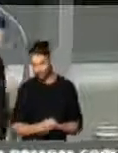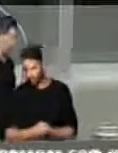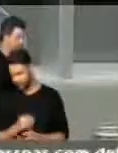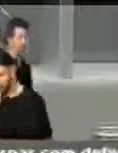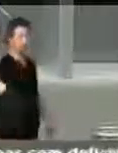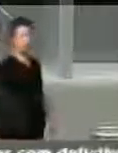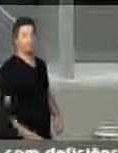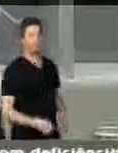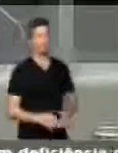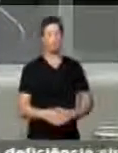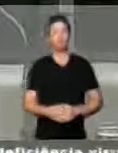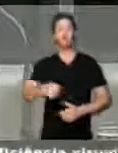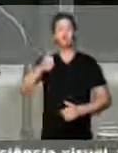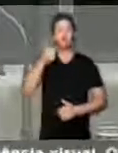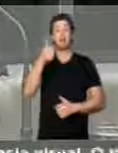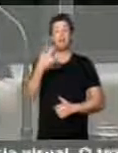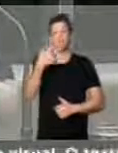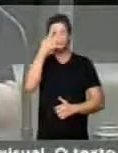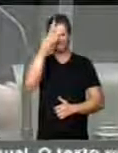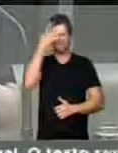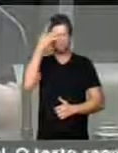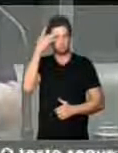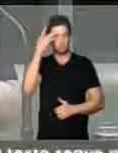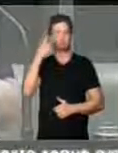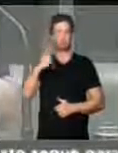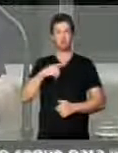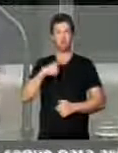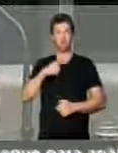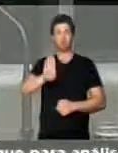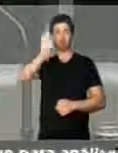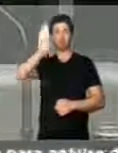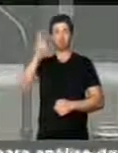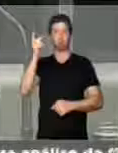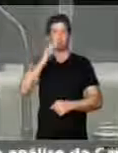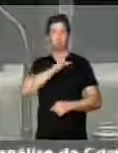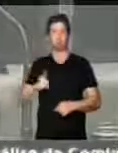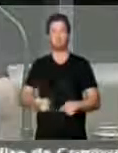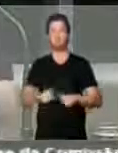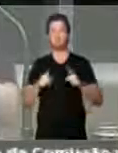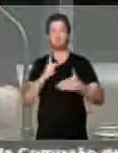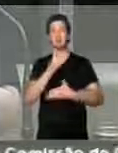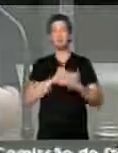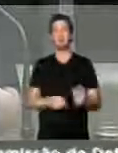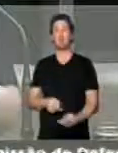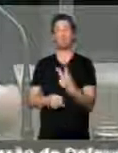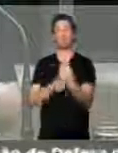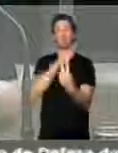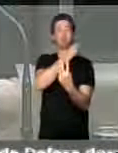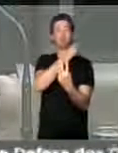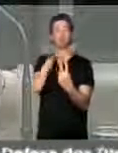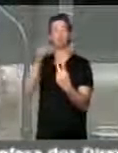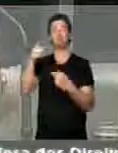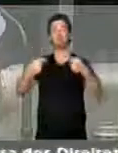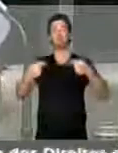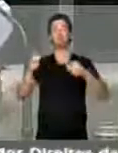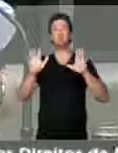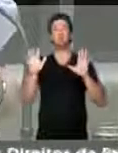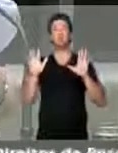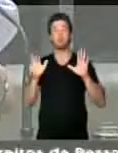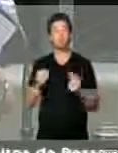São 14 candidatos e candidatas, mas apenas 2 projetos estão em disputa. De um